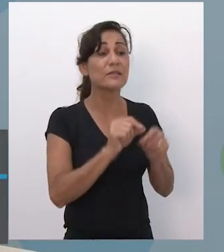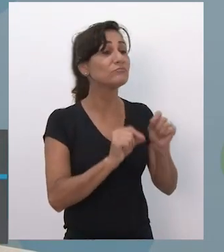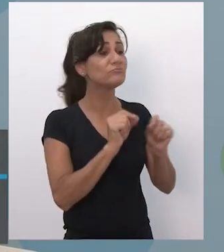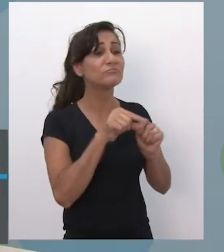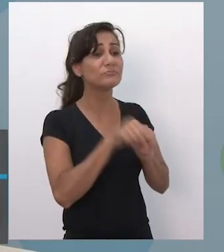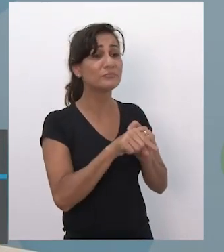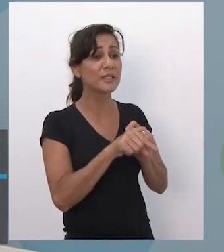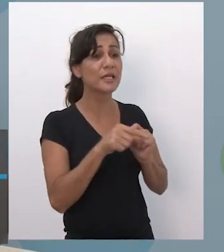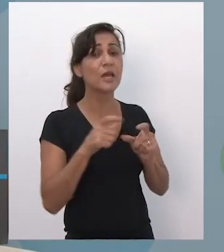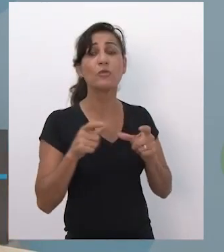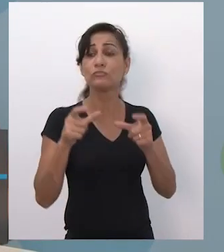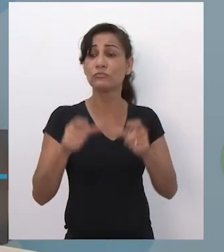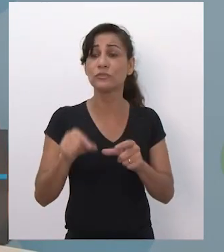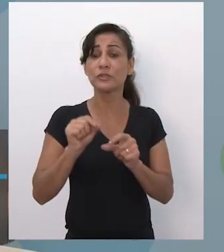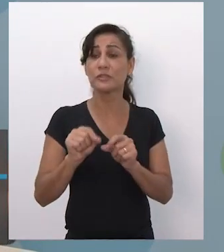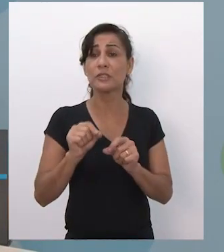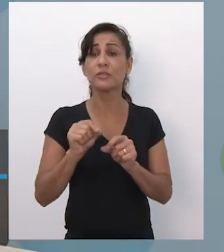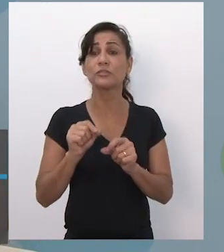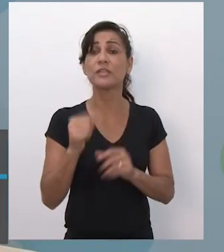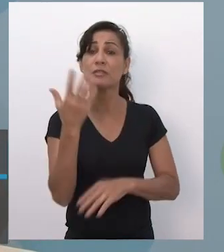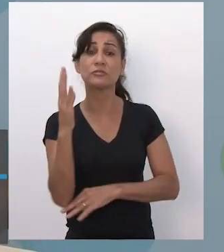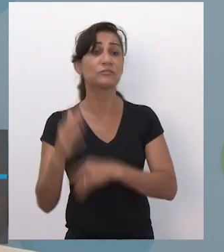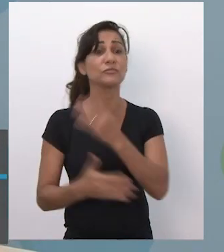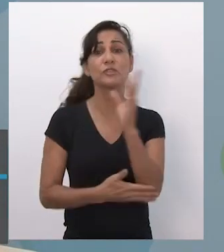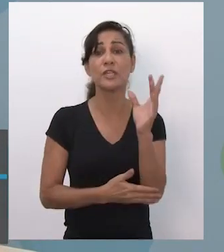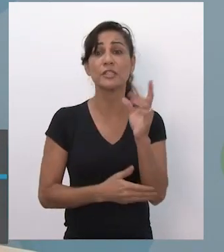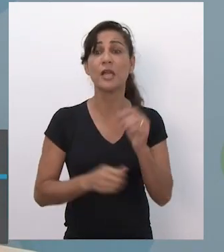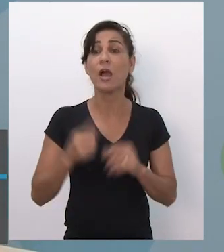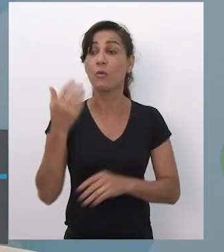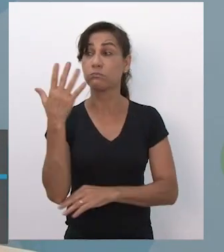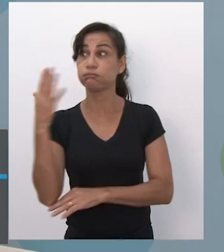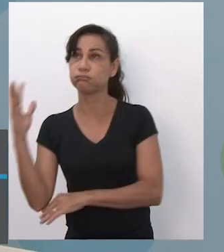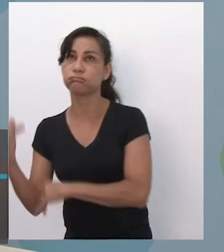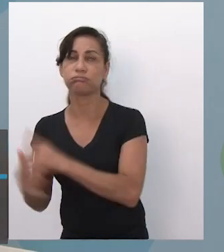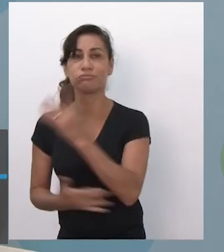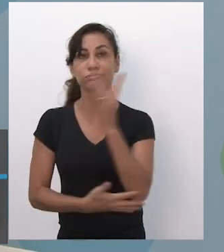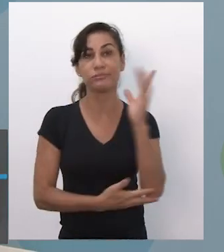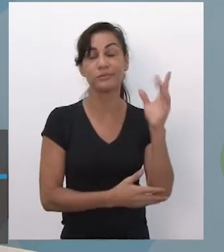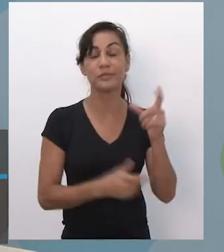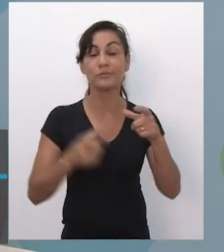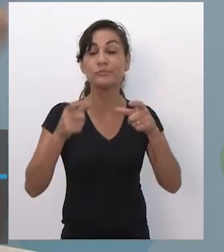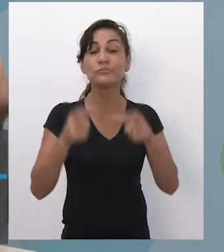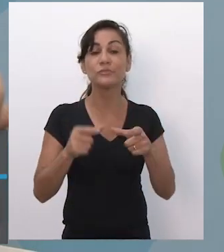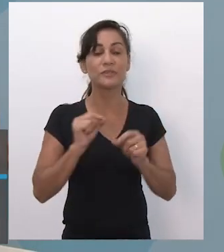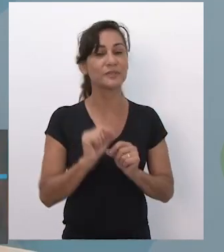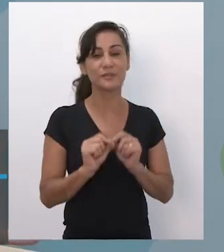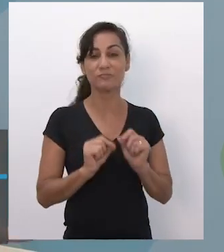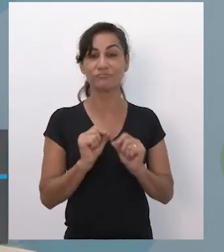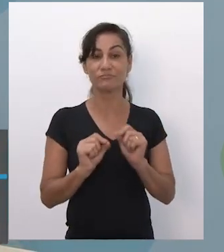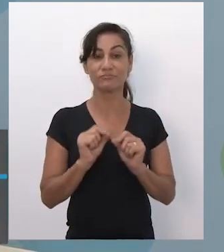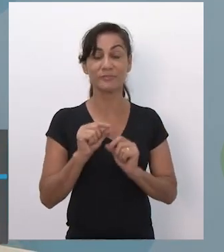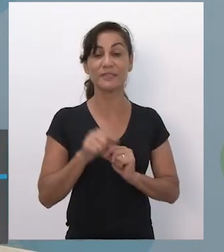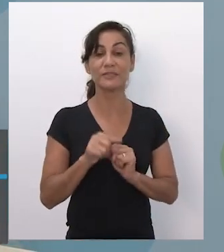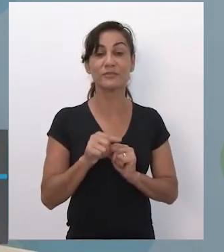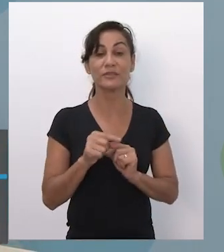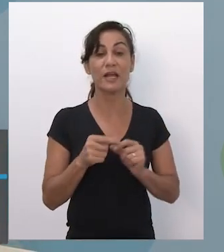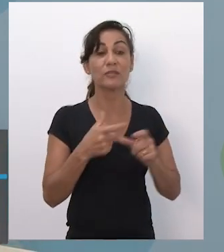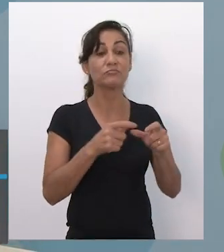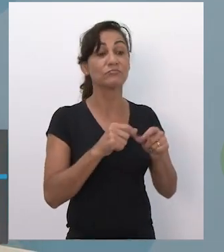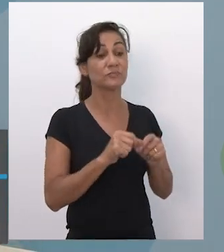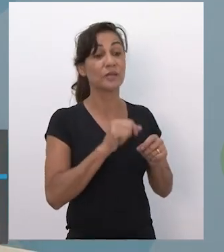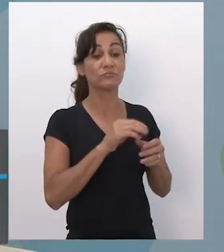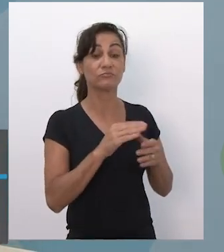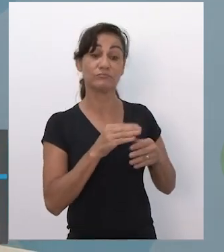as cidades? Onde que estão as vegetações, né? As florestas? Em que lugar elas estão distribuídas? Então,